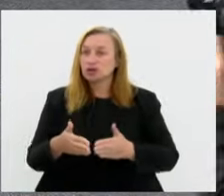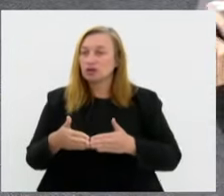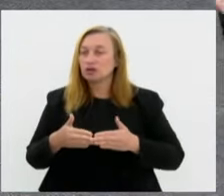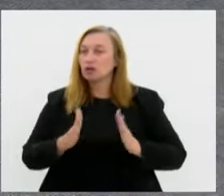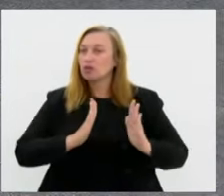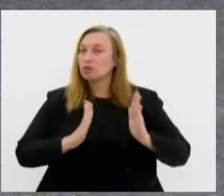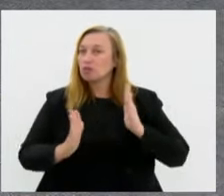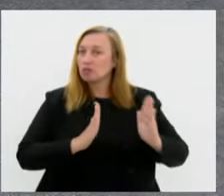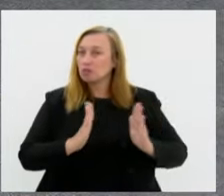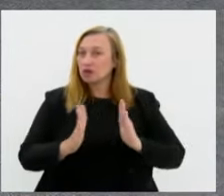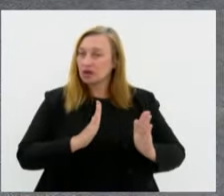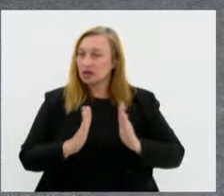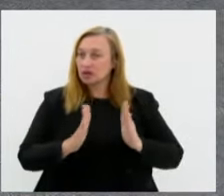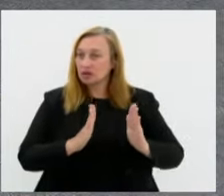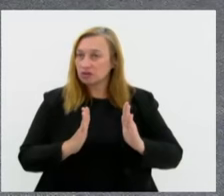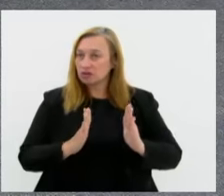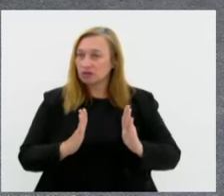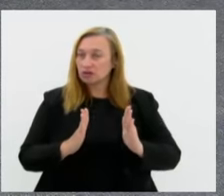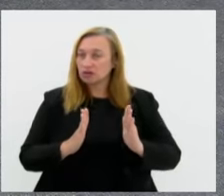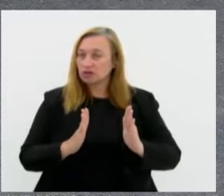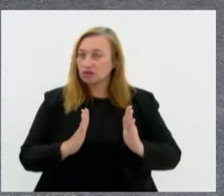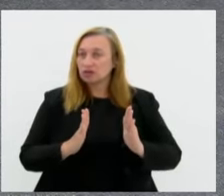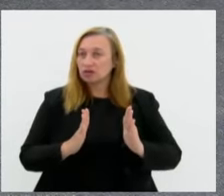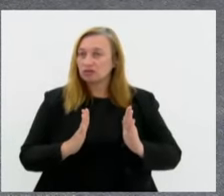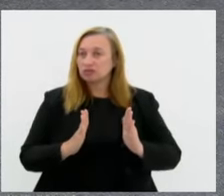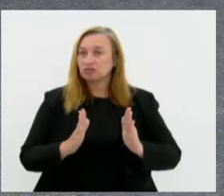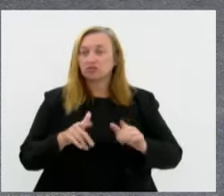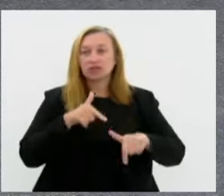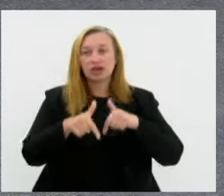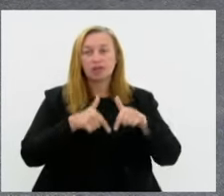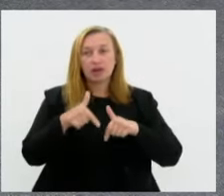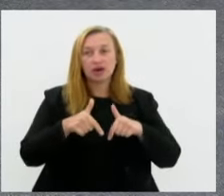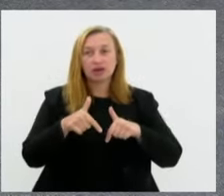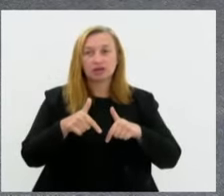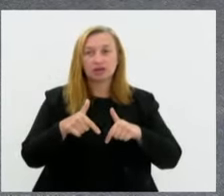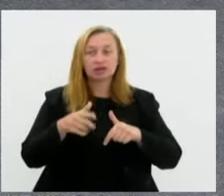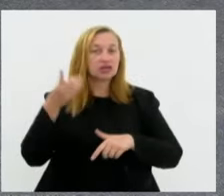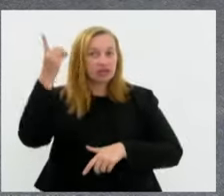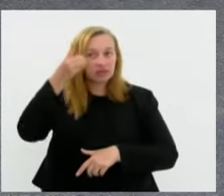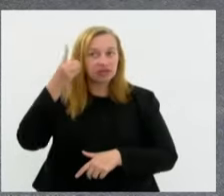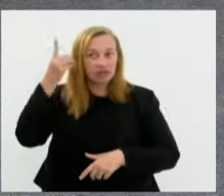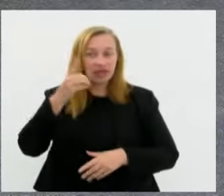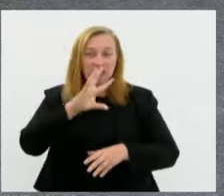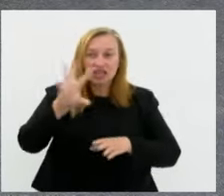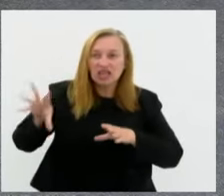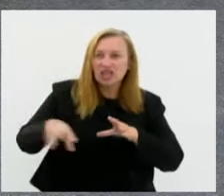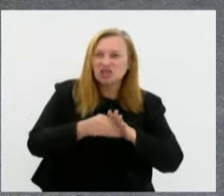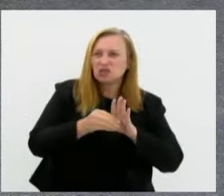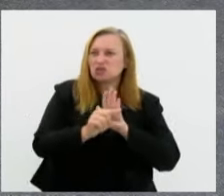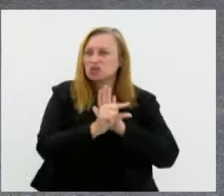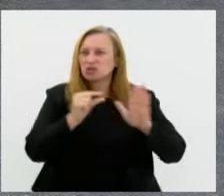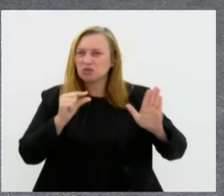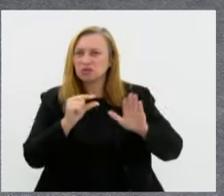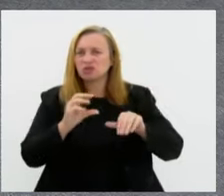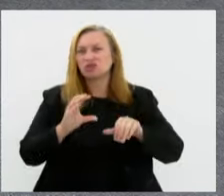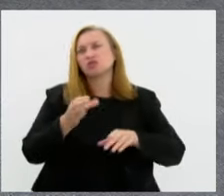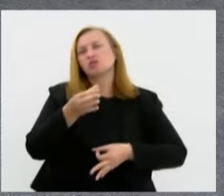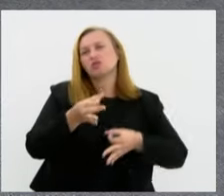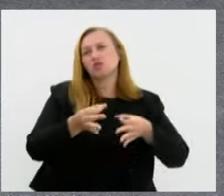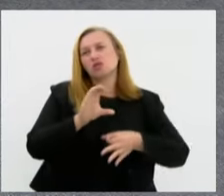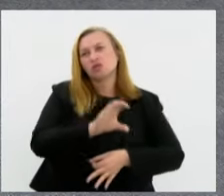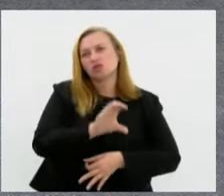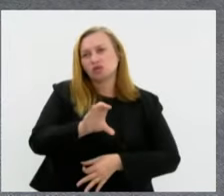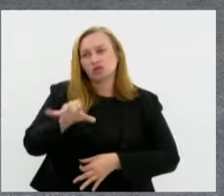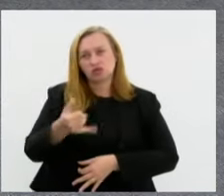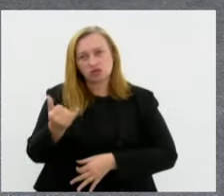tempo determinado do mandato da deputada não cabe dentro de uma emenda na Comissão de Constituição e Justiça. Isso